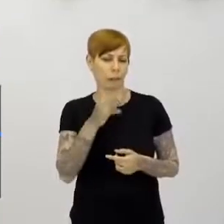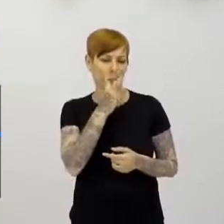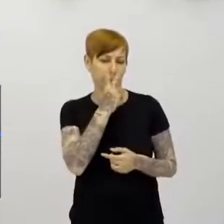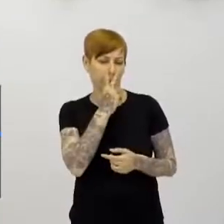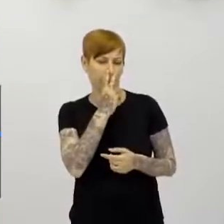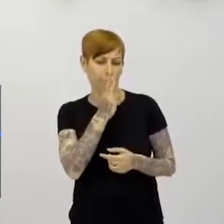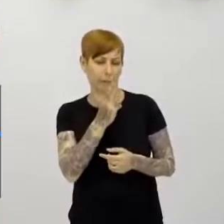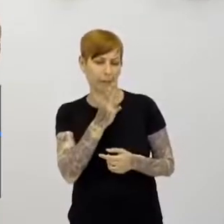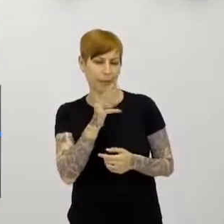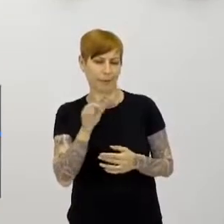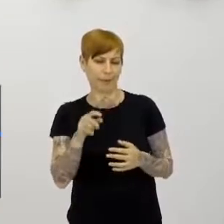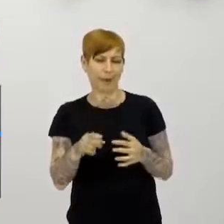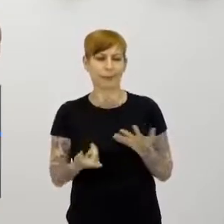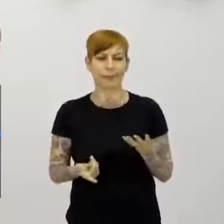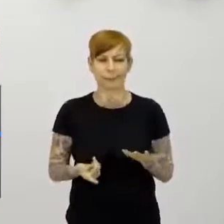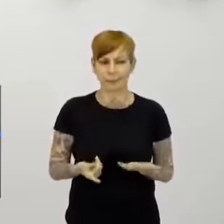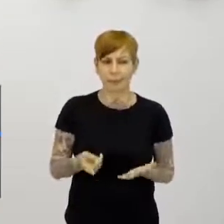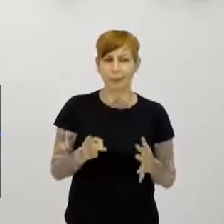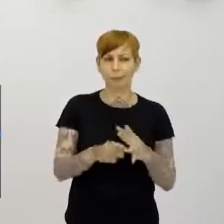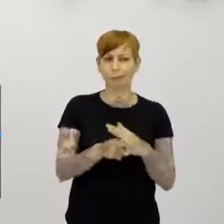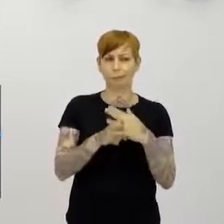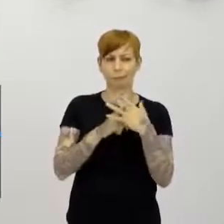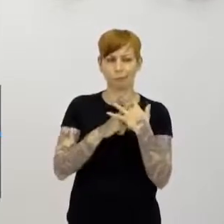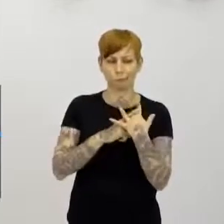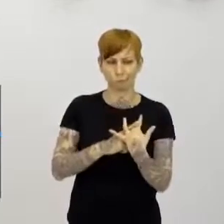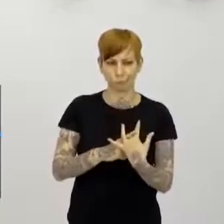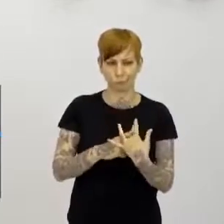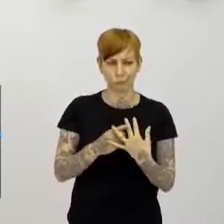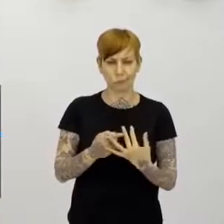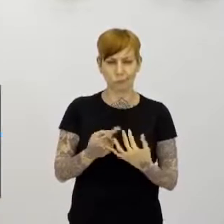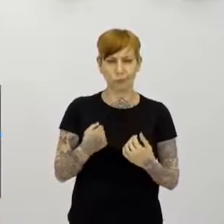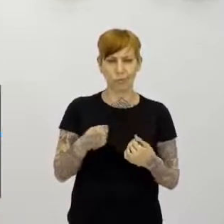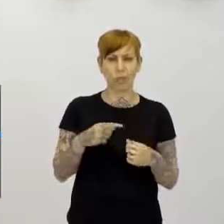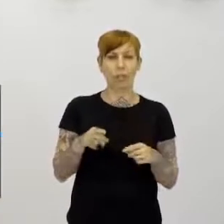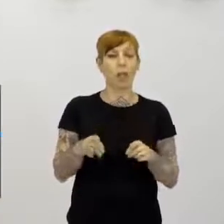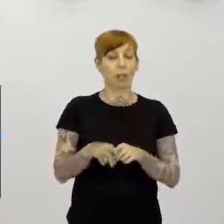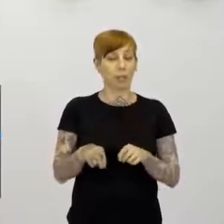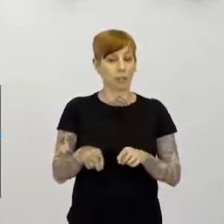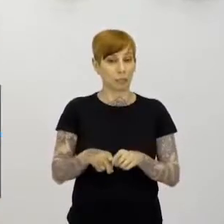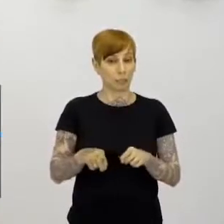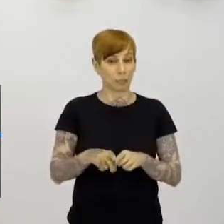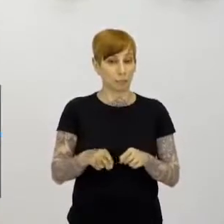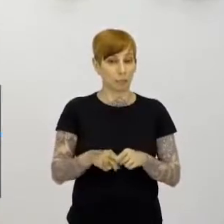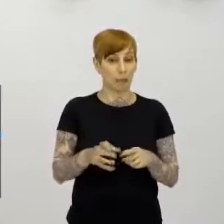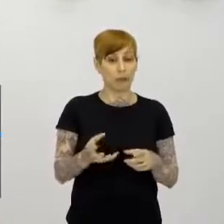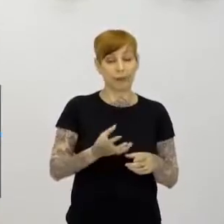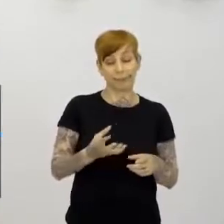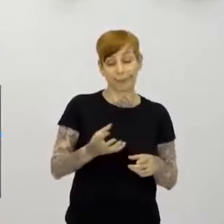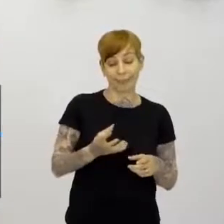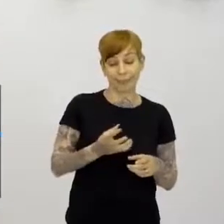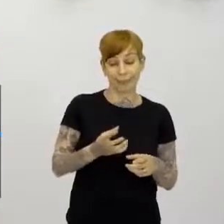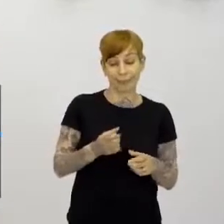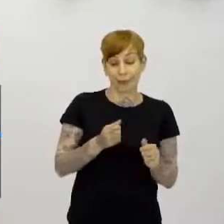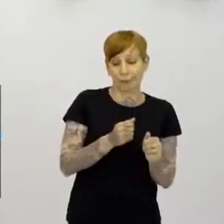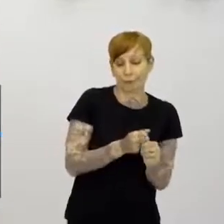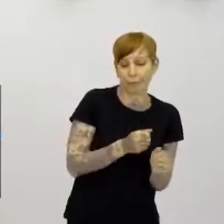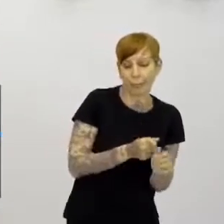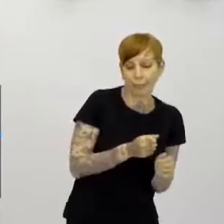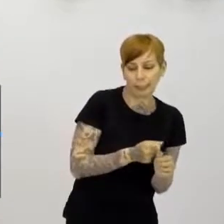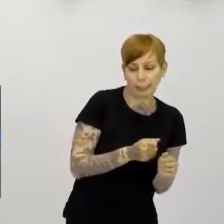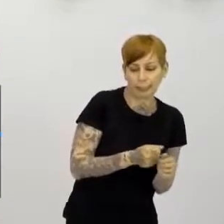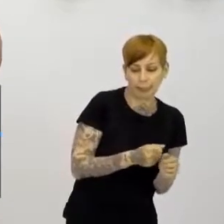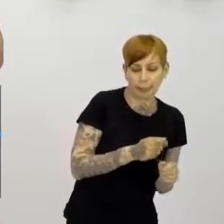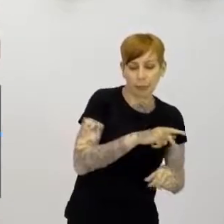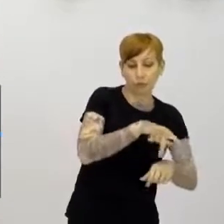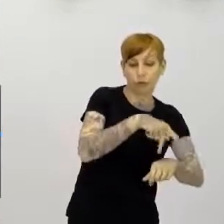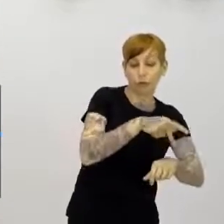comunismo. Uma outra atitude dele é começar a reforçar laços com países de blocos socialistas. Então,